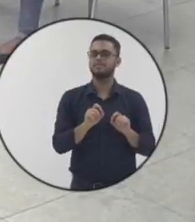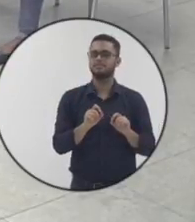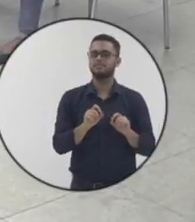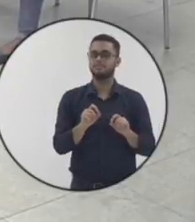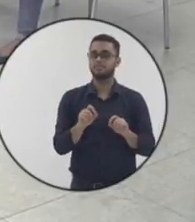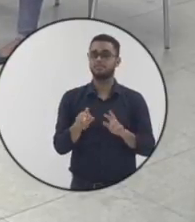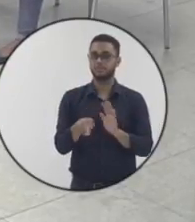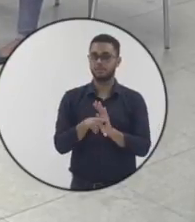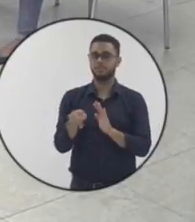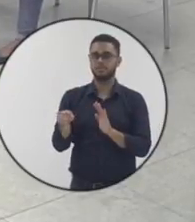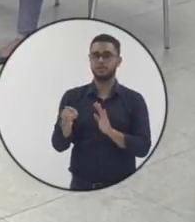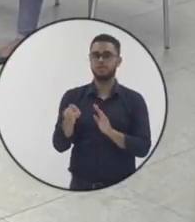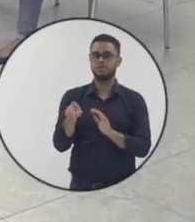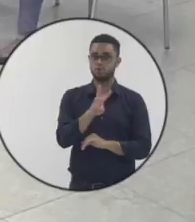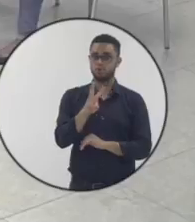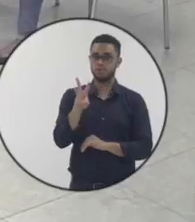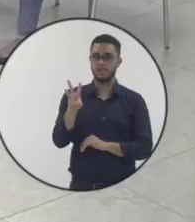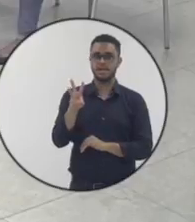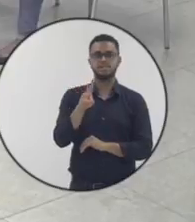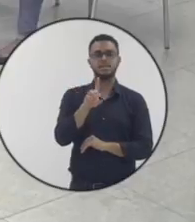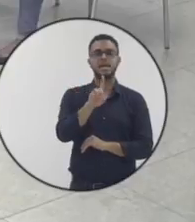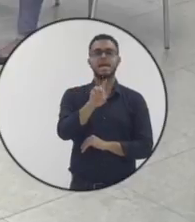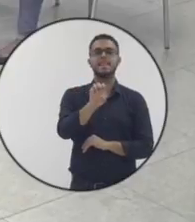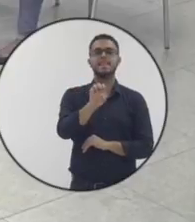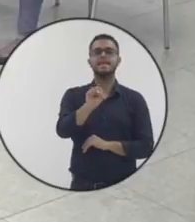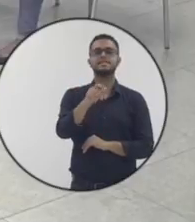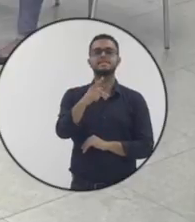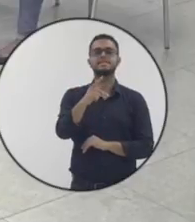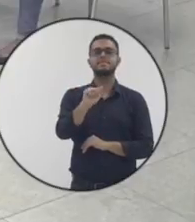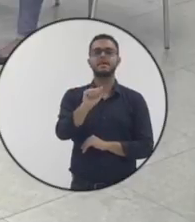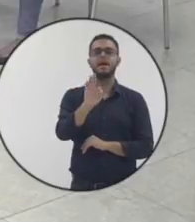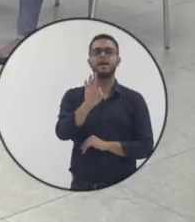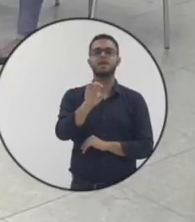site despatologização, sem cedilha e sem til,